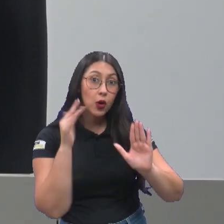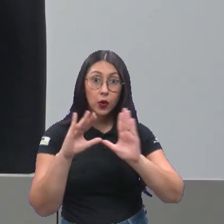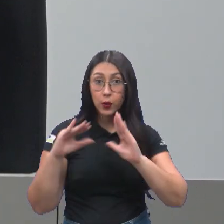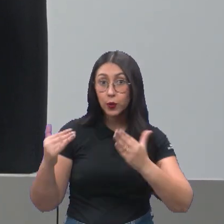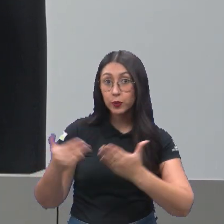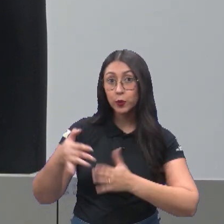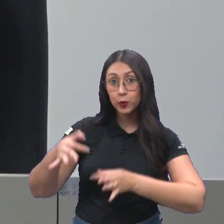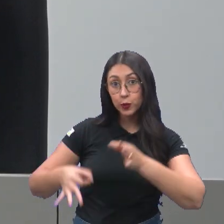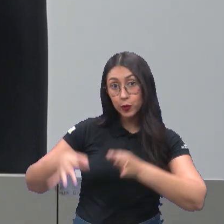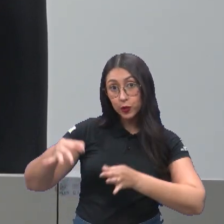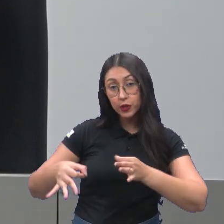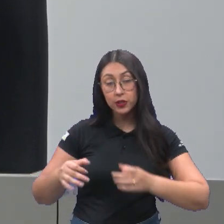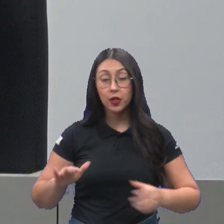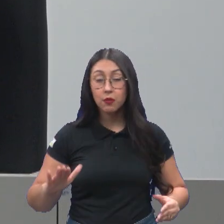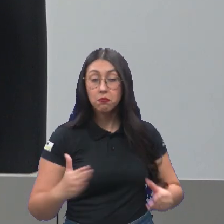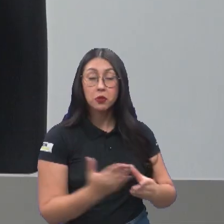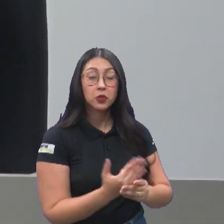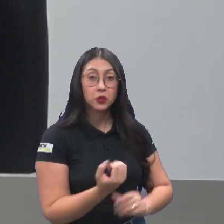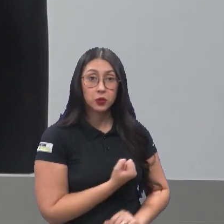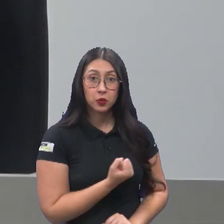Justiça. Processo número